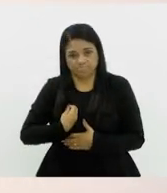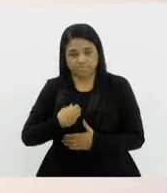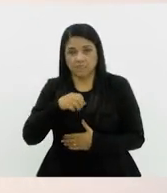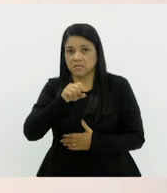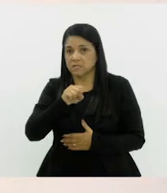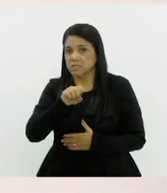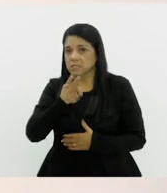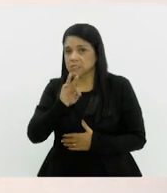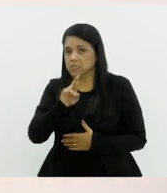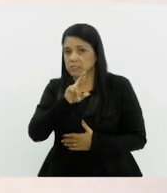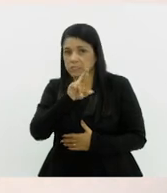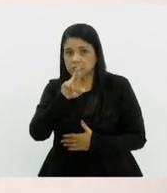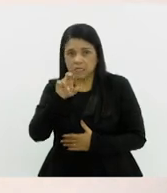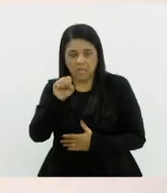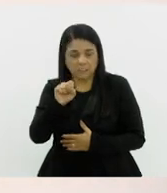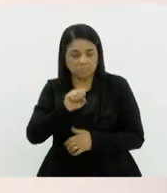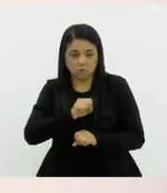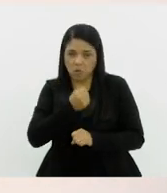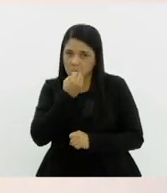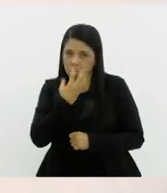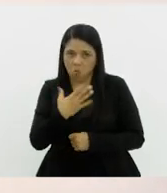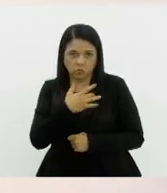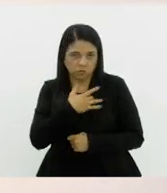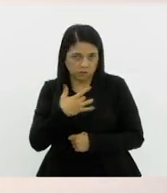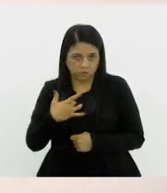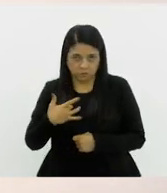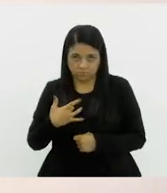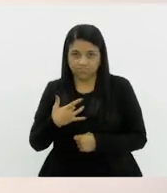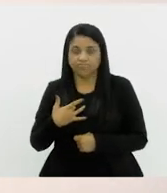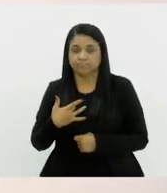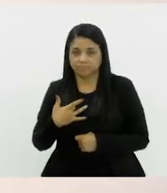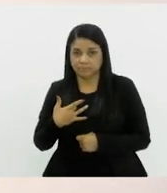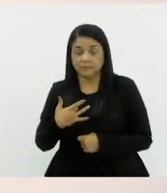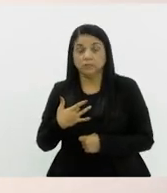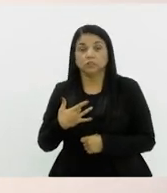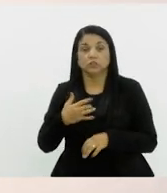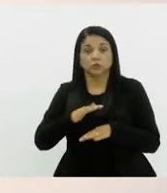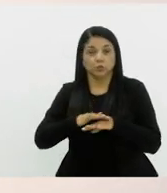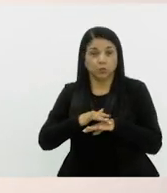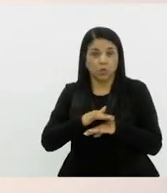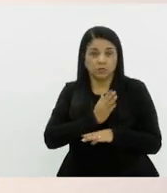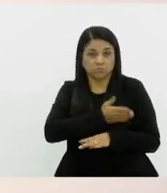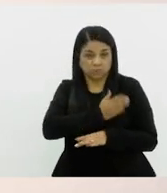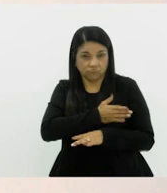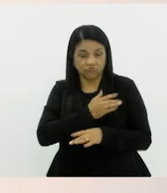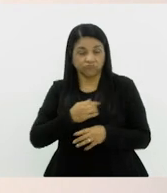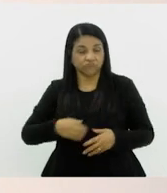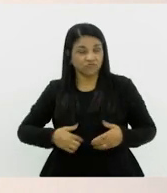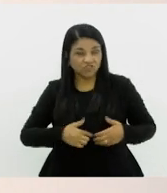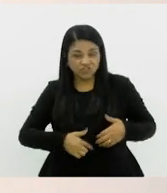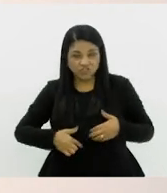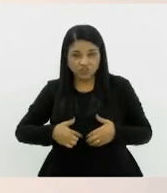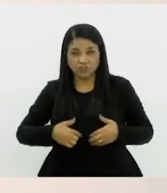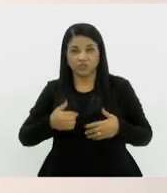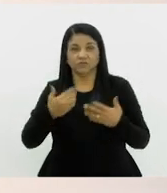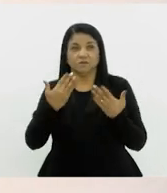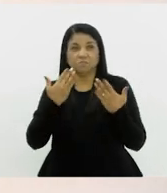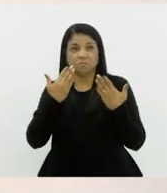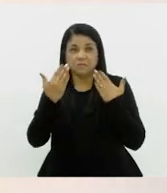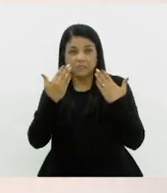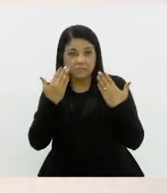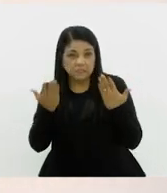bom para a saúde. Né, a gente pode ficar, são doenças cardíacas, digestivas, psíquicas,